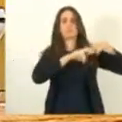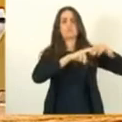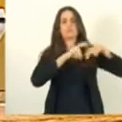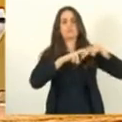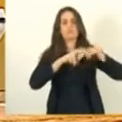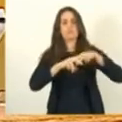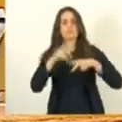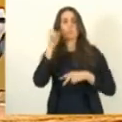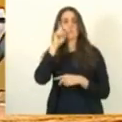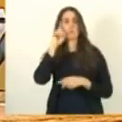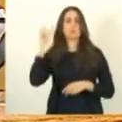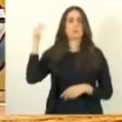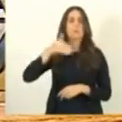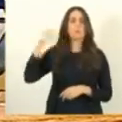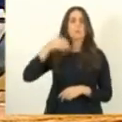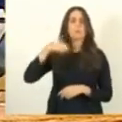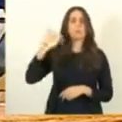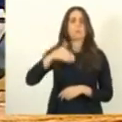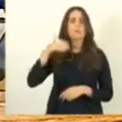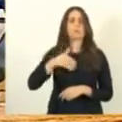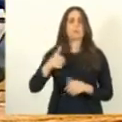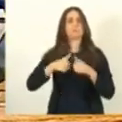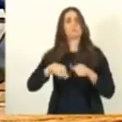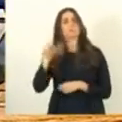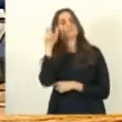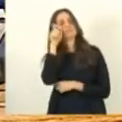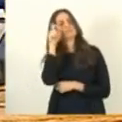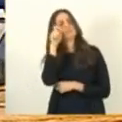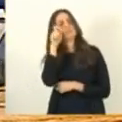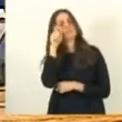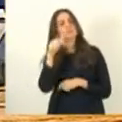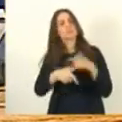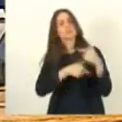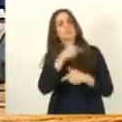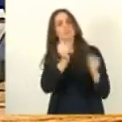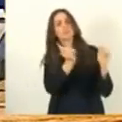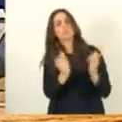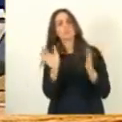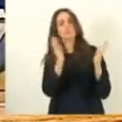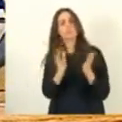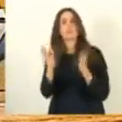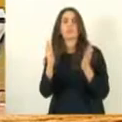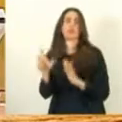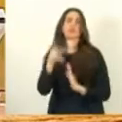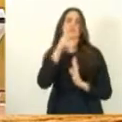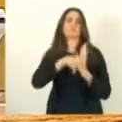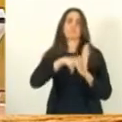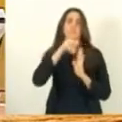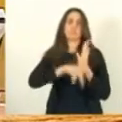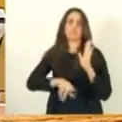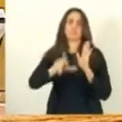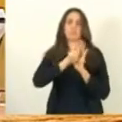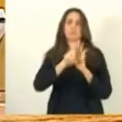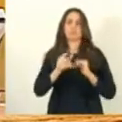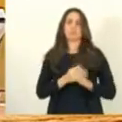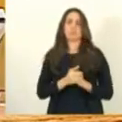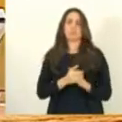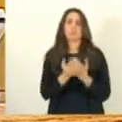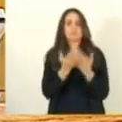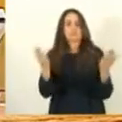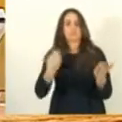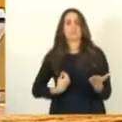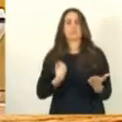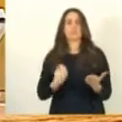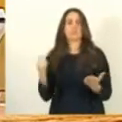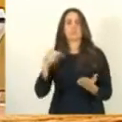os dias aqui que ficaram acompanhando o tramitar desse projeto de lei. Vocês